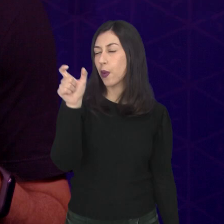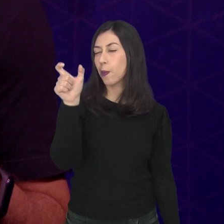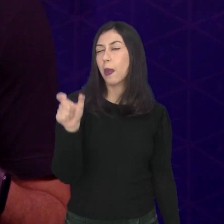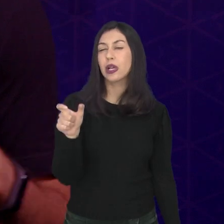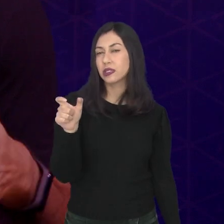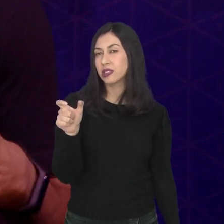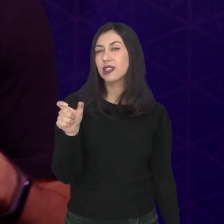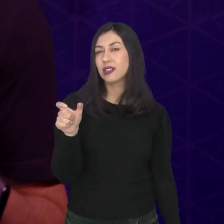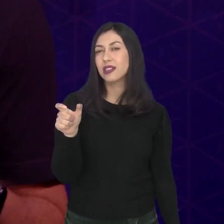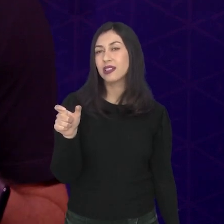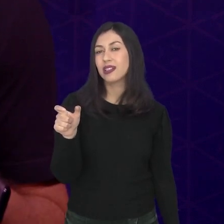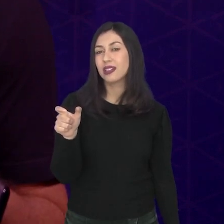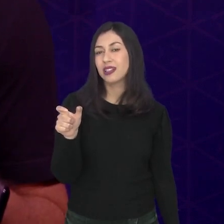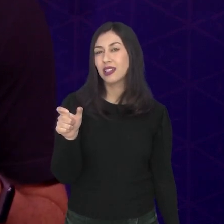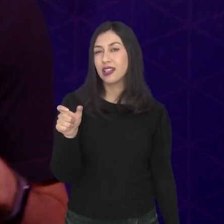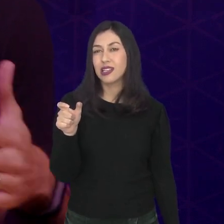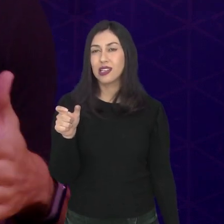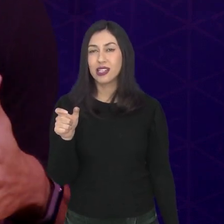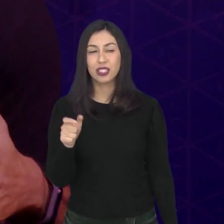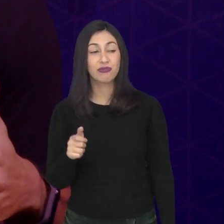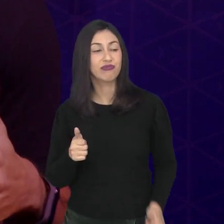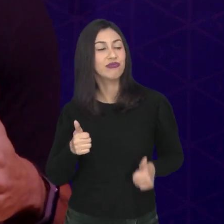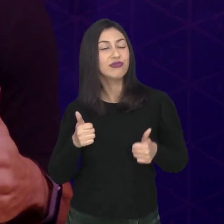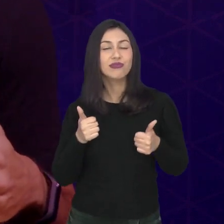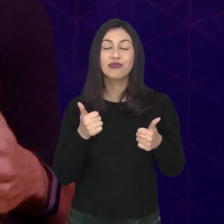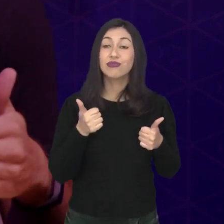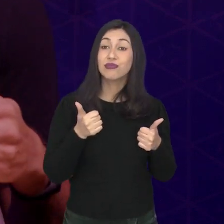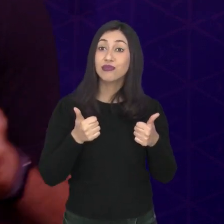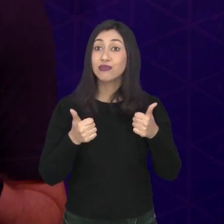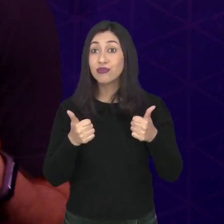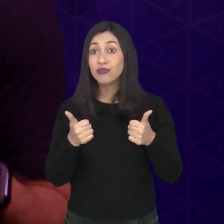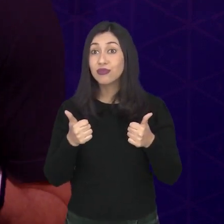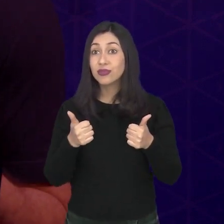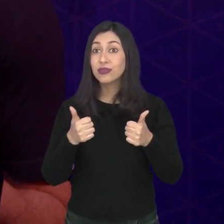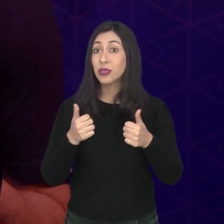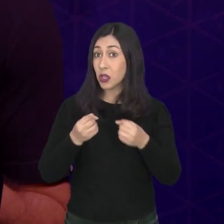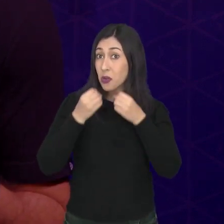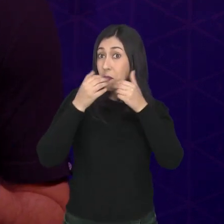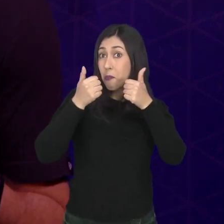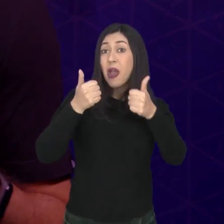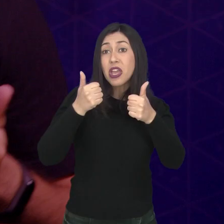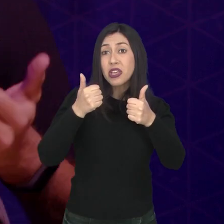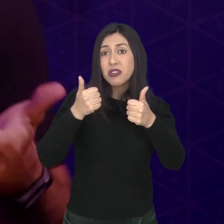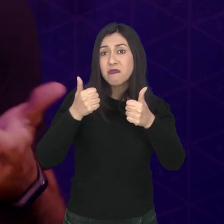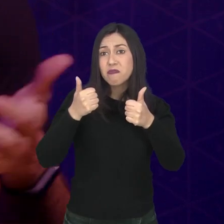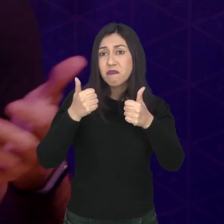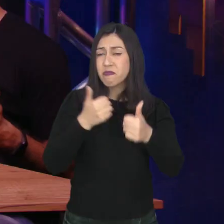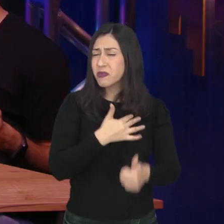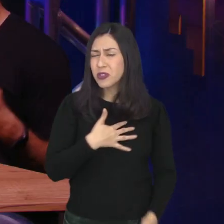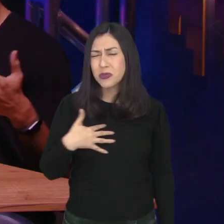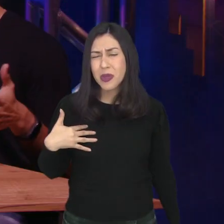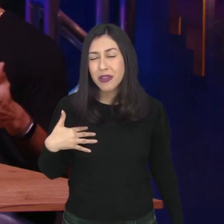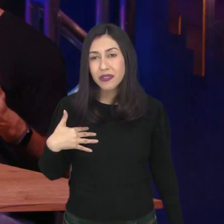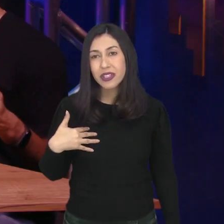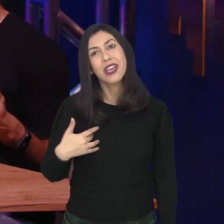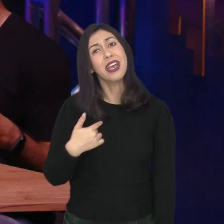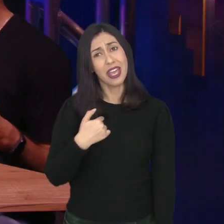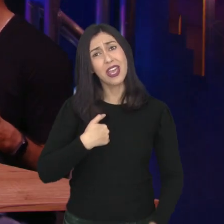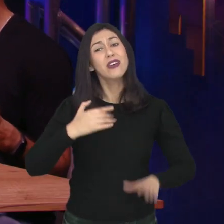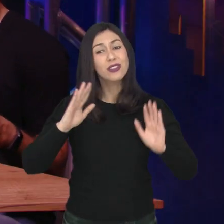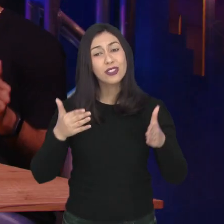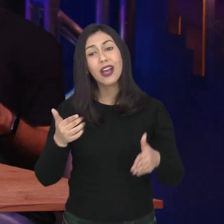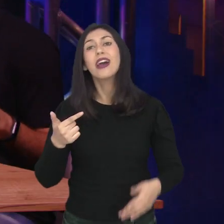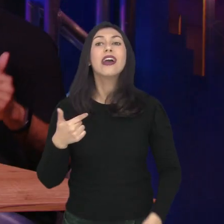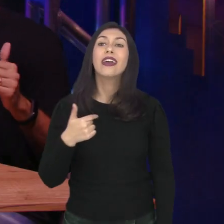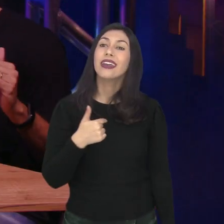Ou frequentemente tem um carinha que ele é descolado, e ele é do bem. Ele é de boa, Ele é de boa, né? Eu já passei por